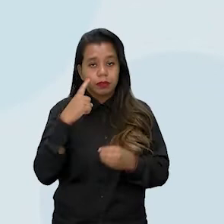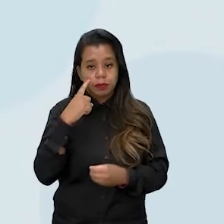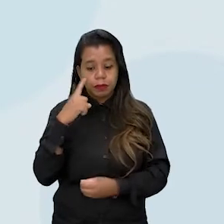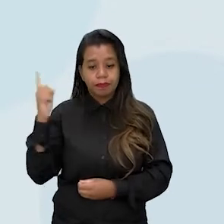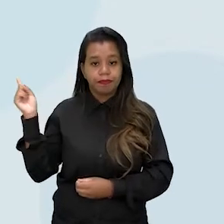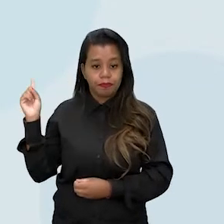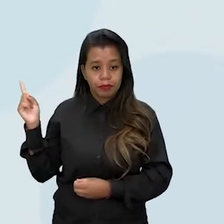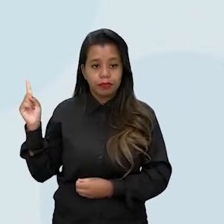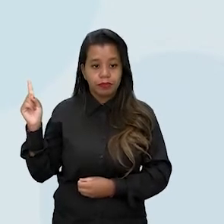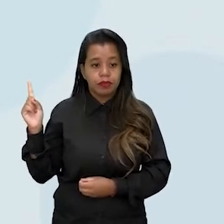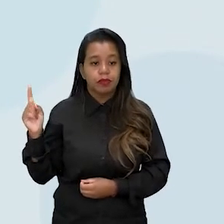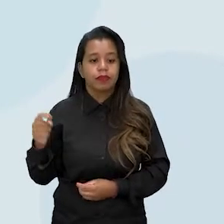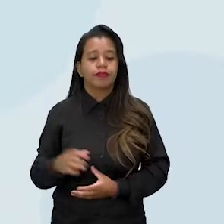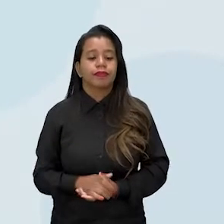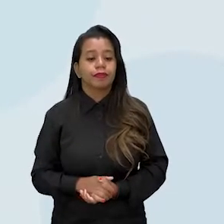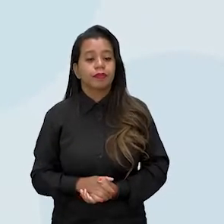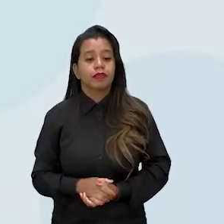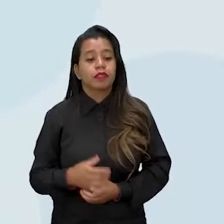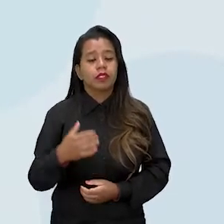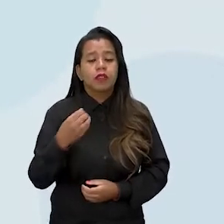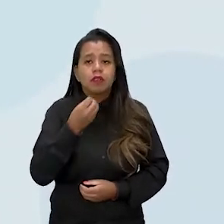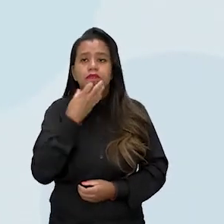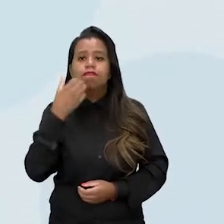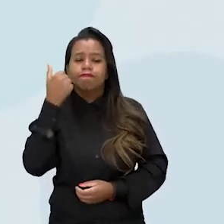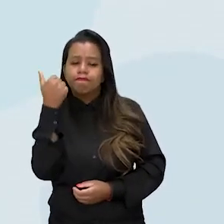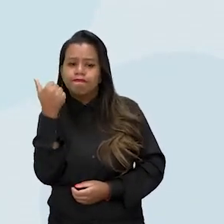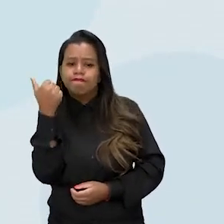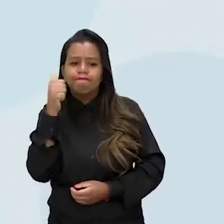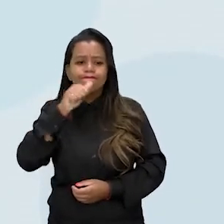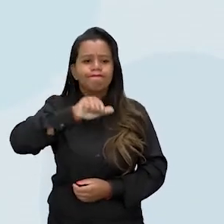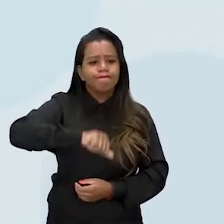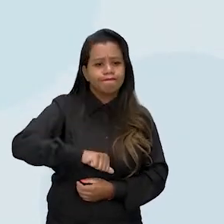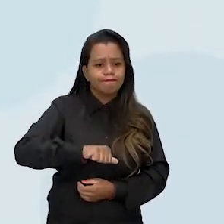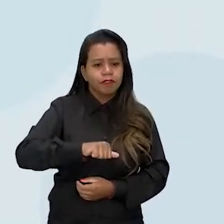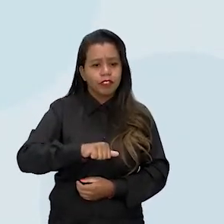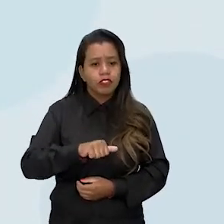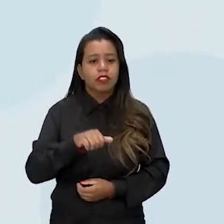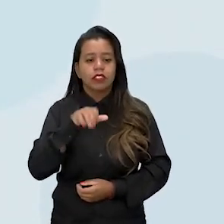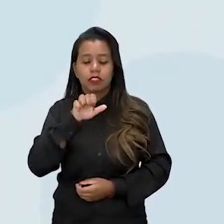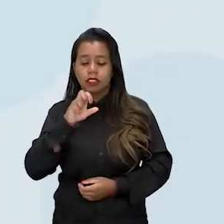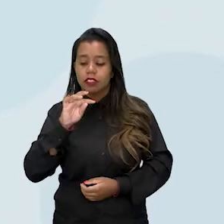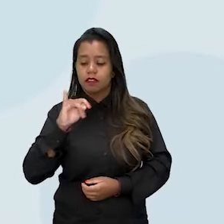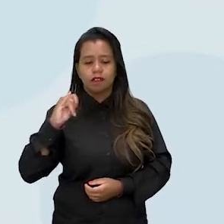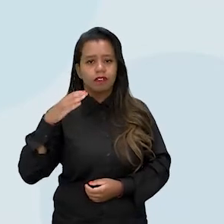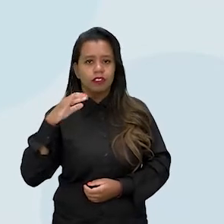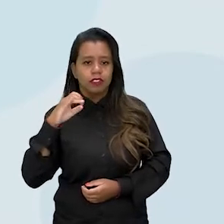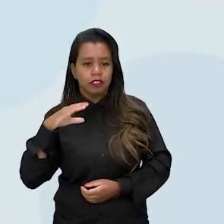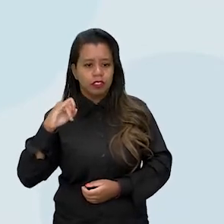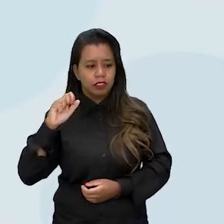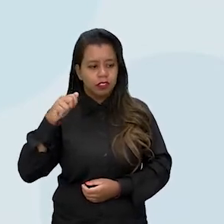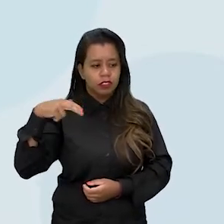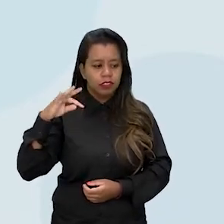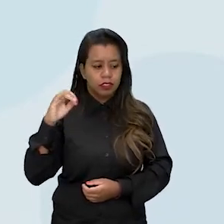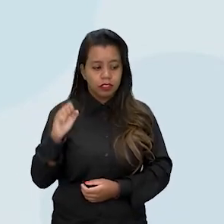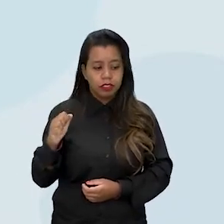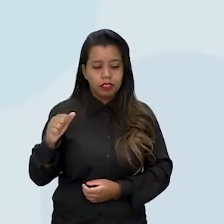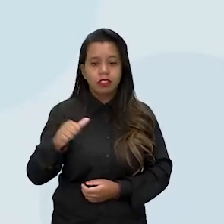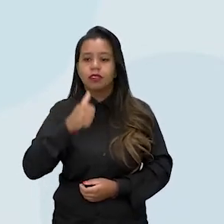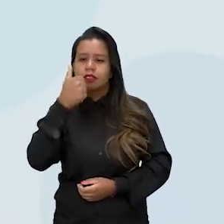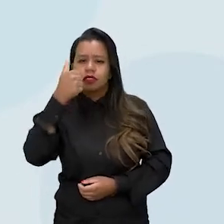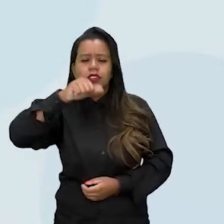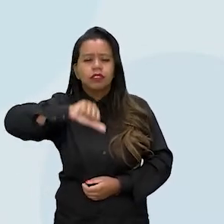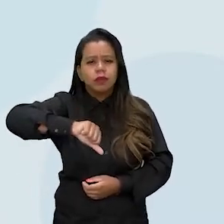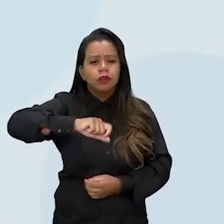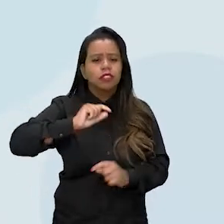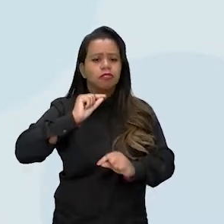muito, o que é eficiente, a diferença entre eficaz ou eficiente. Lembrando que a gente está tentando